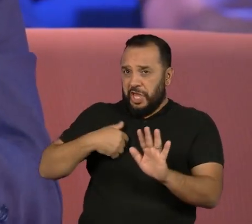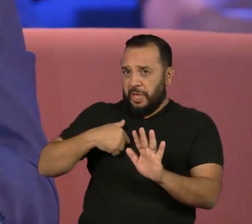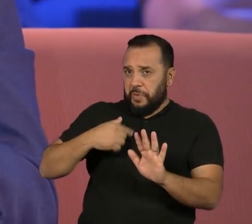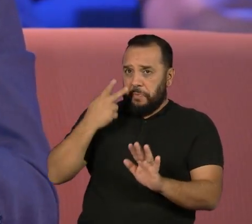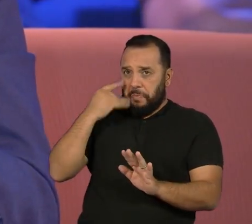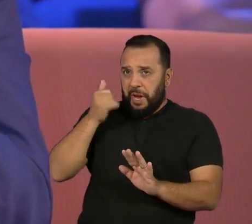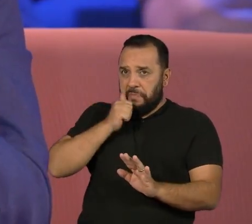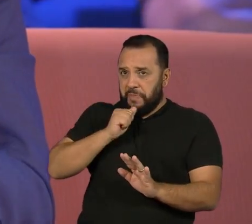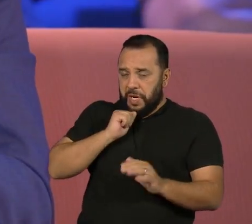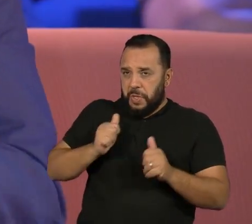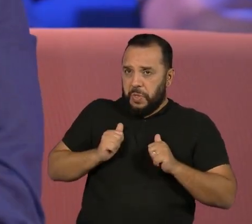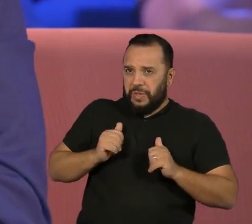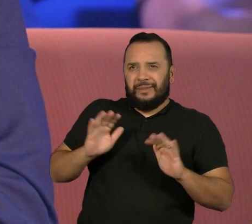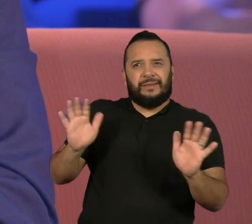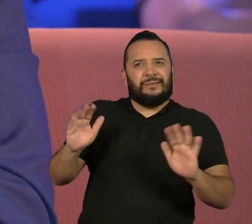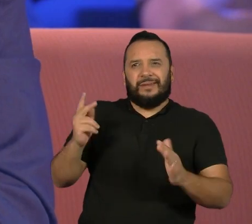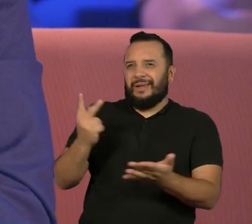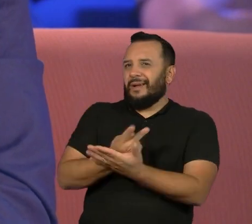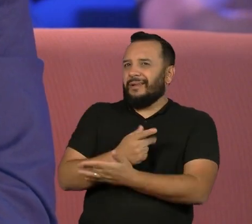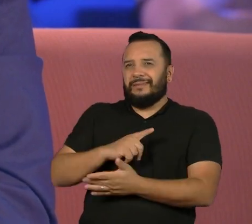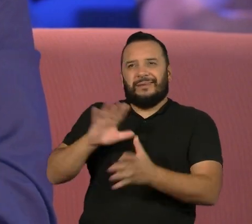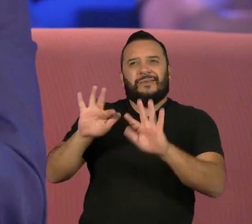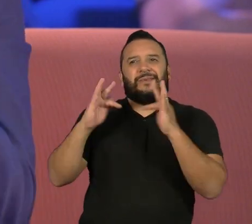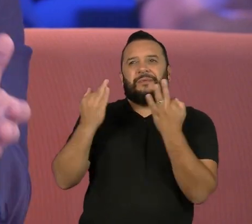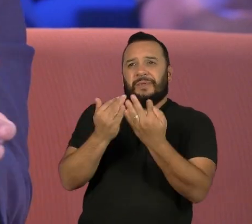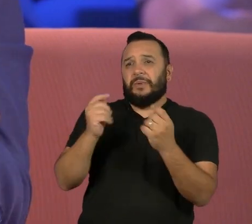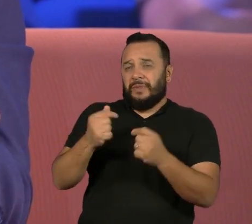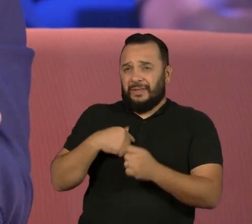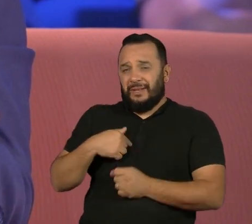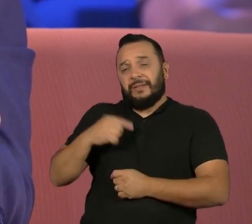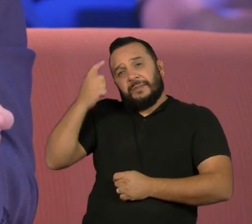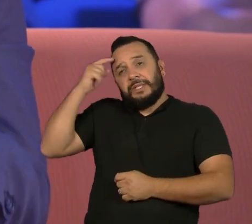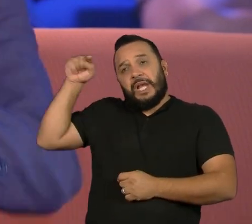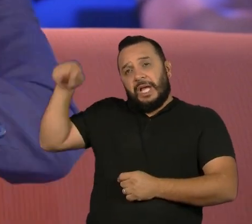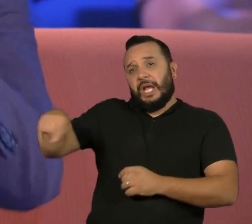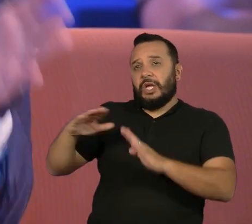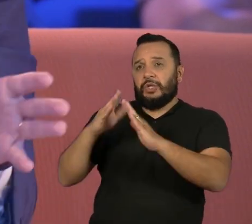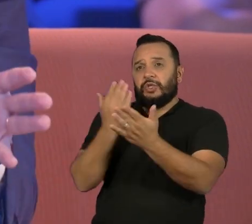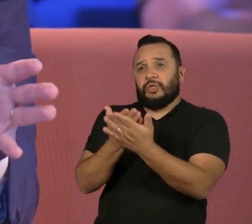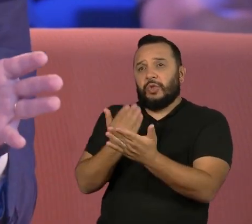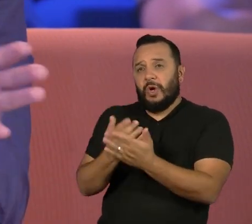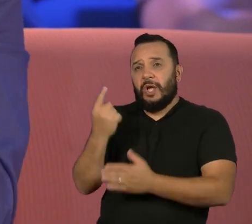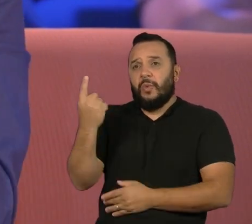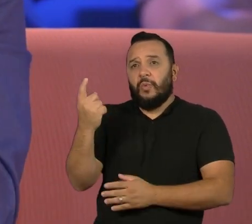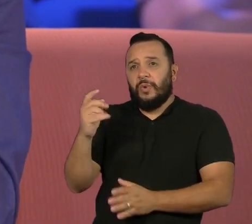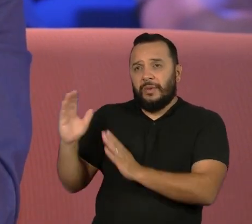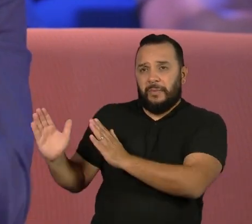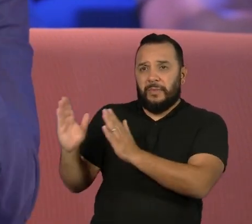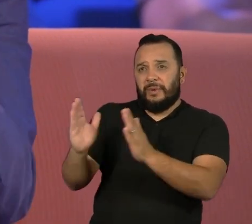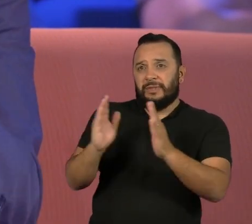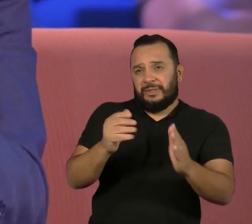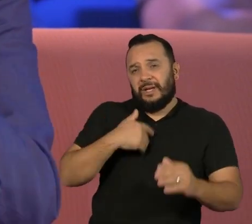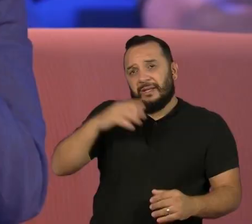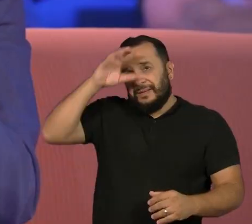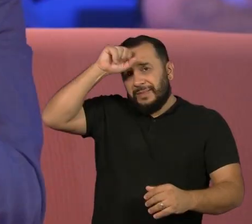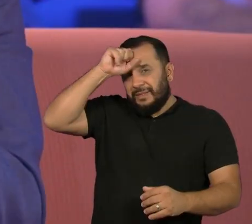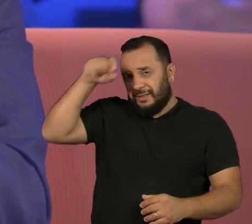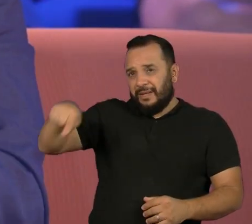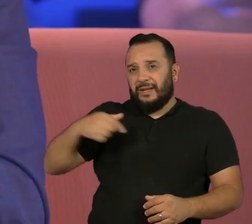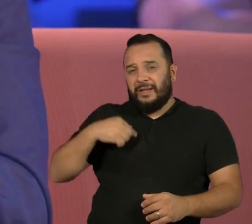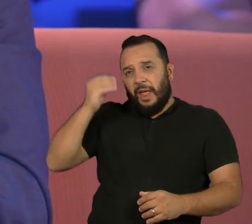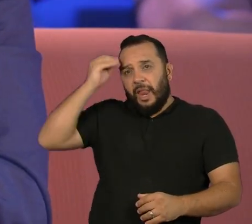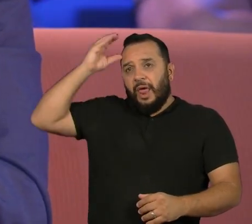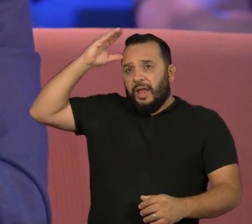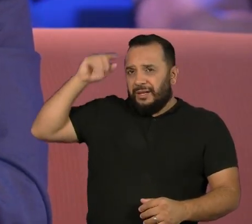enquanto educadores a gente vê hoje muitas famílias que acham que é na escola o único processo onde seu filho vai estar sendo educado, sendo